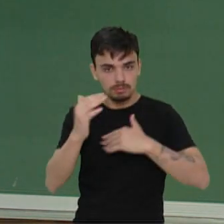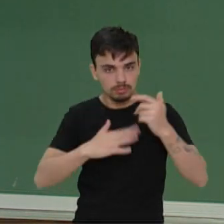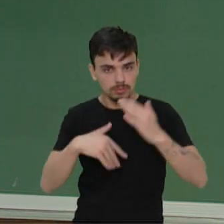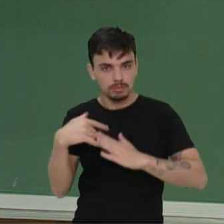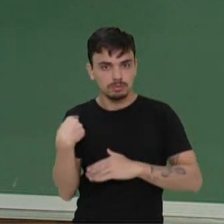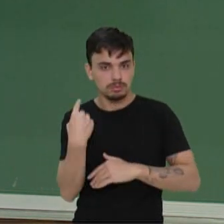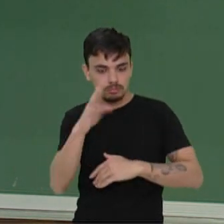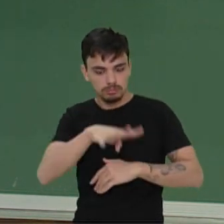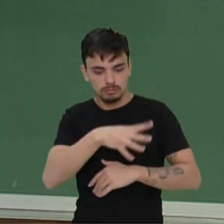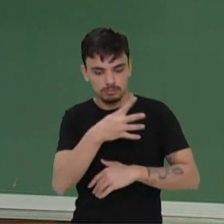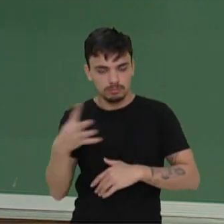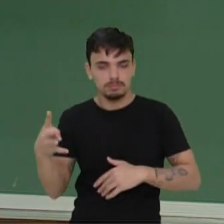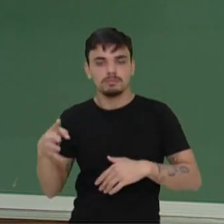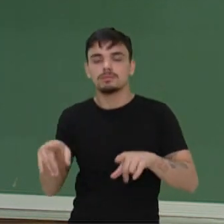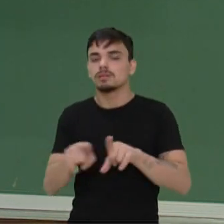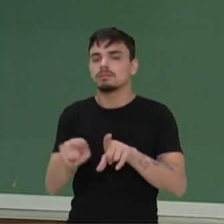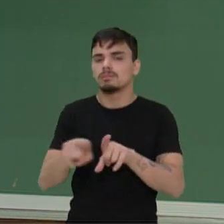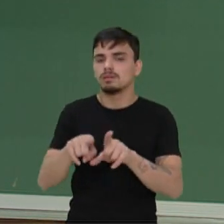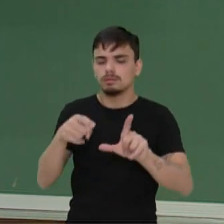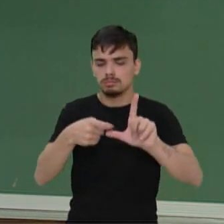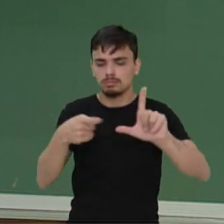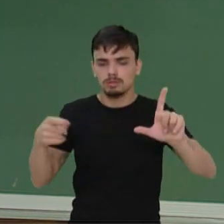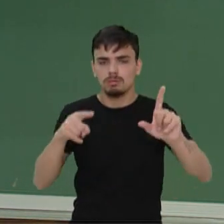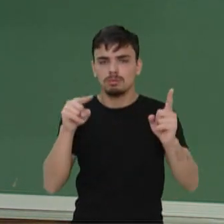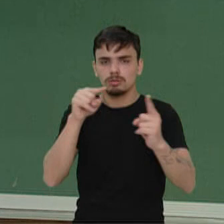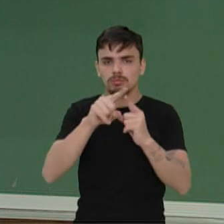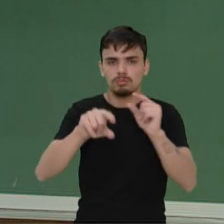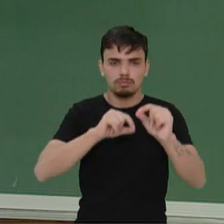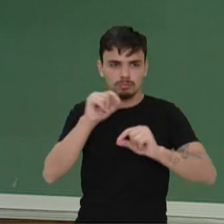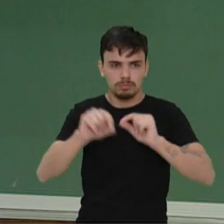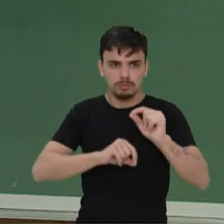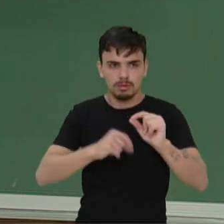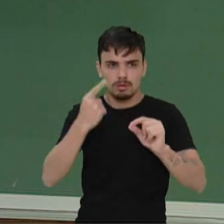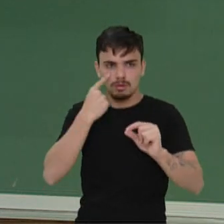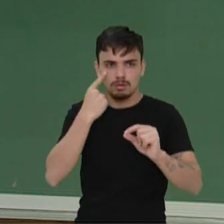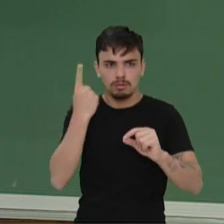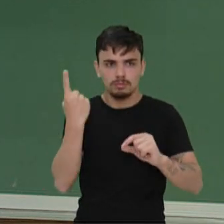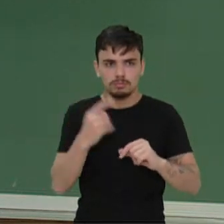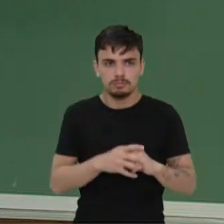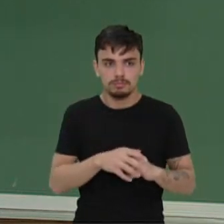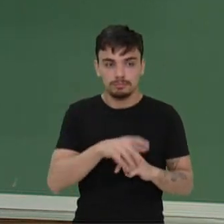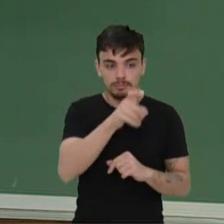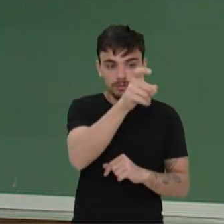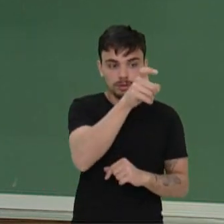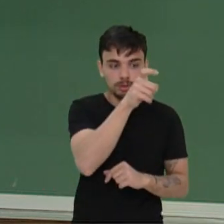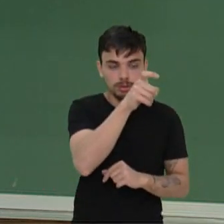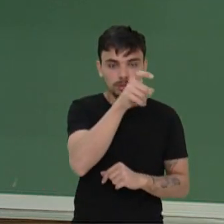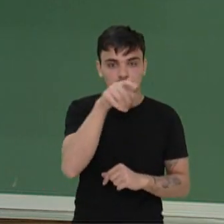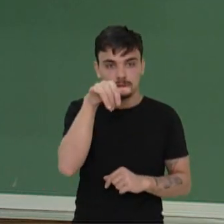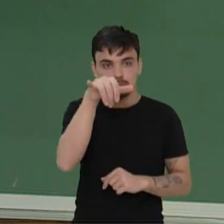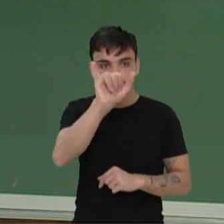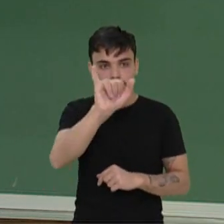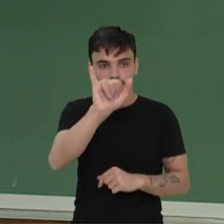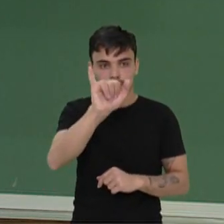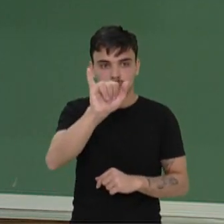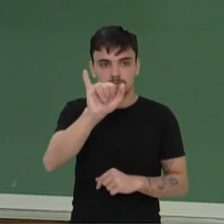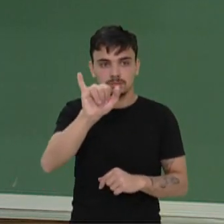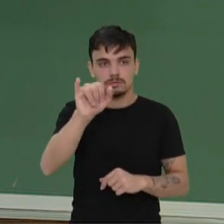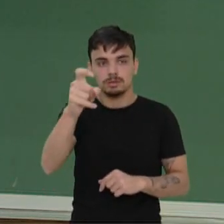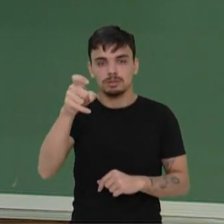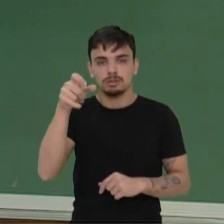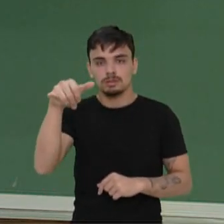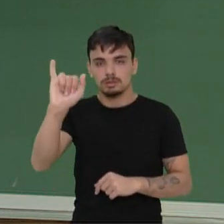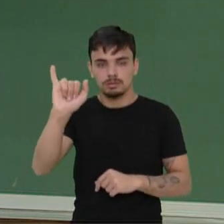nossa tabela. E ele vai exatamente no meio da tabela. Eu tenho a coluna do x, a do y e do par ordenado xy. Na coluna